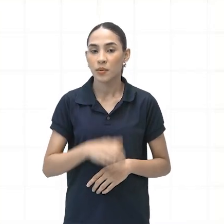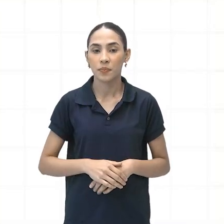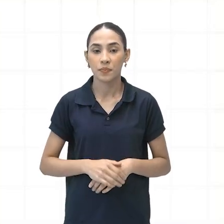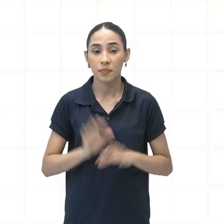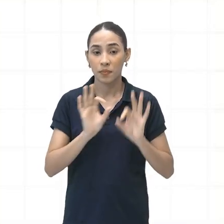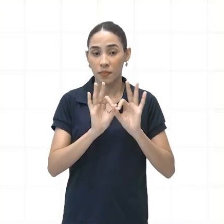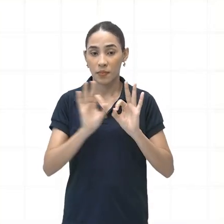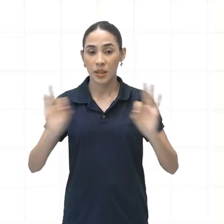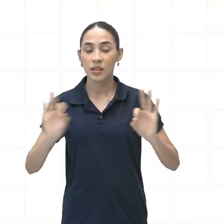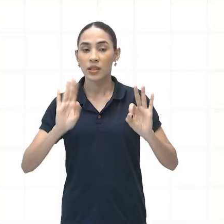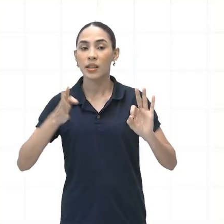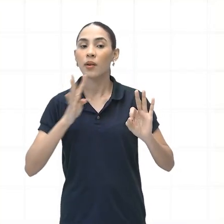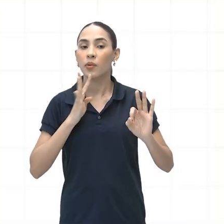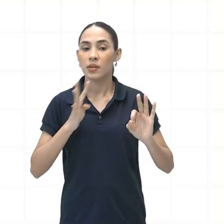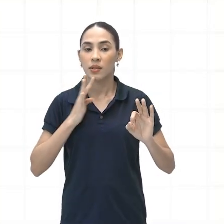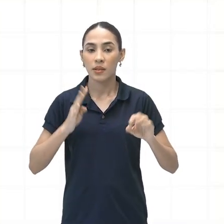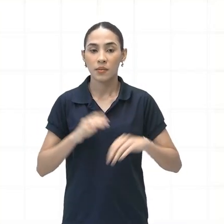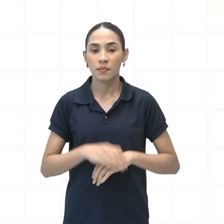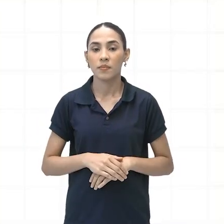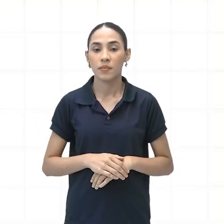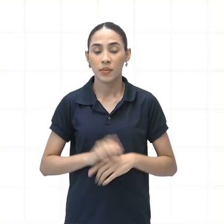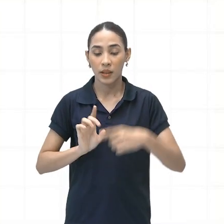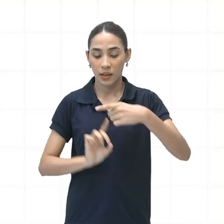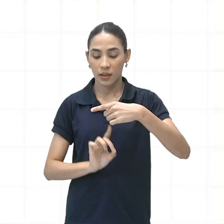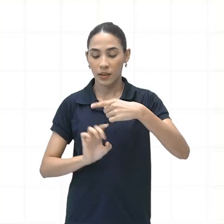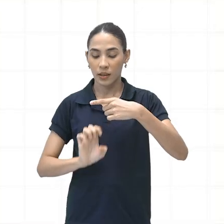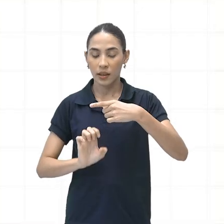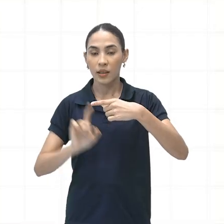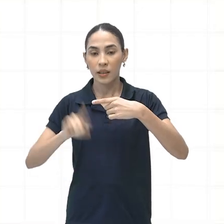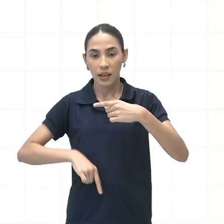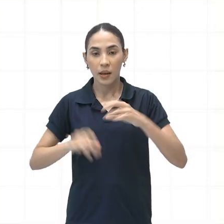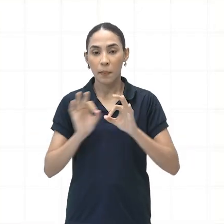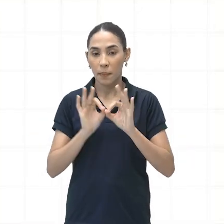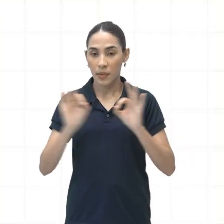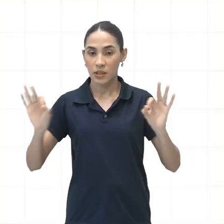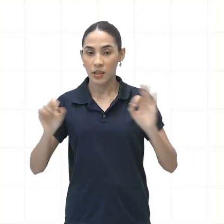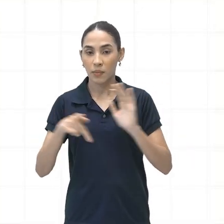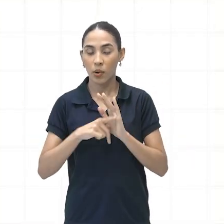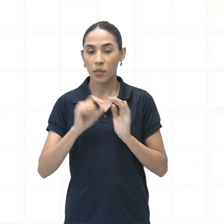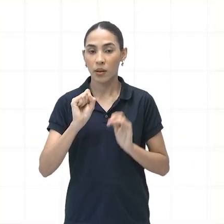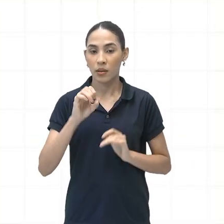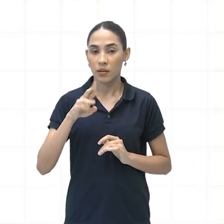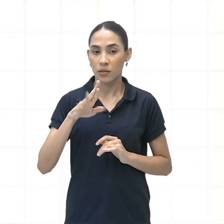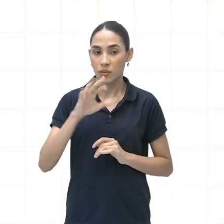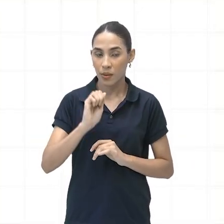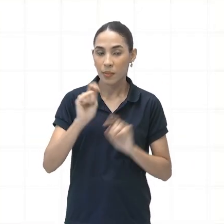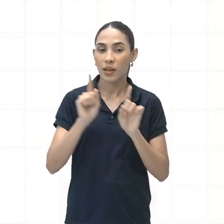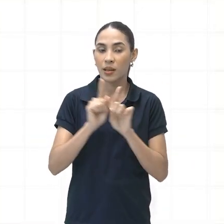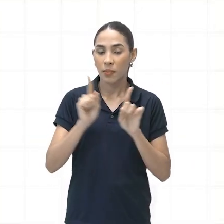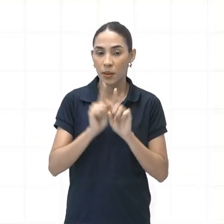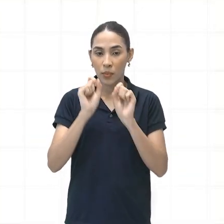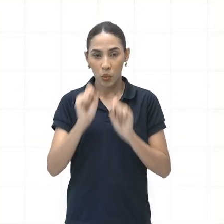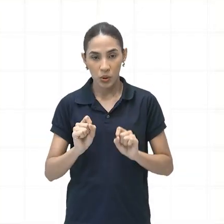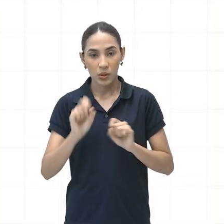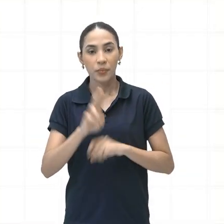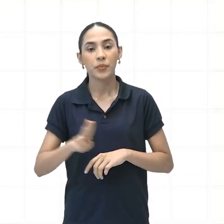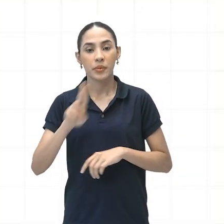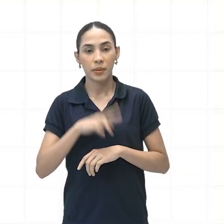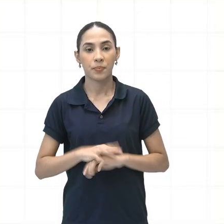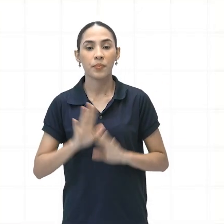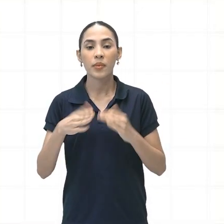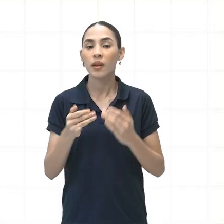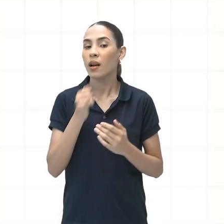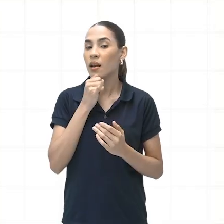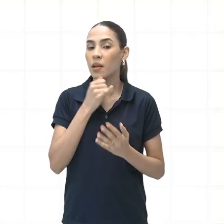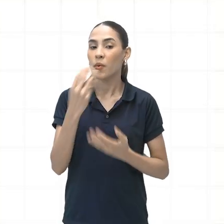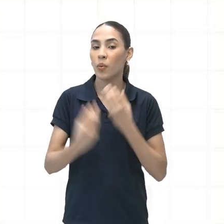medida que ele conhecia, está para DE, que é a medida da sombra que ele também podia medir, né? Então,